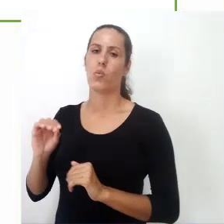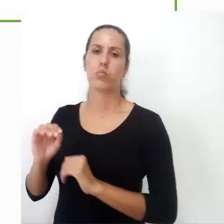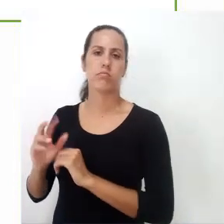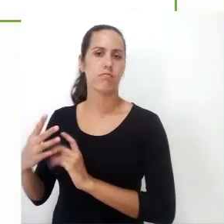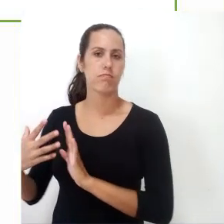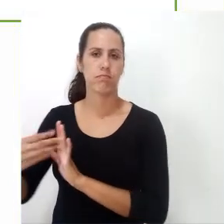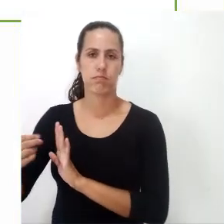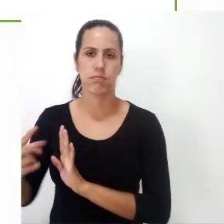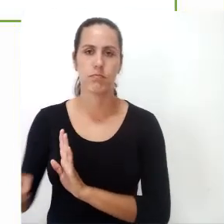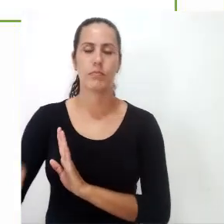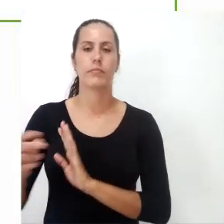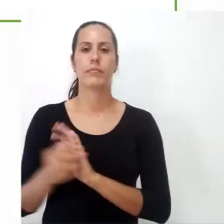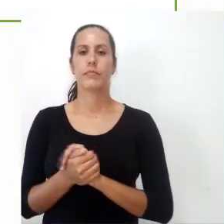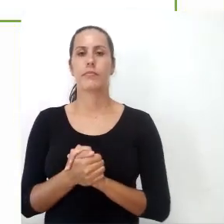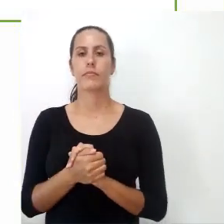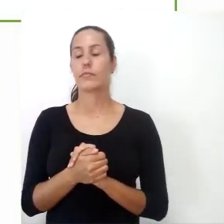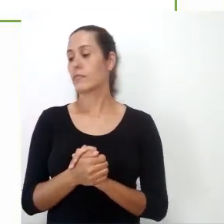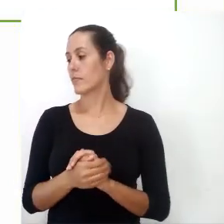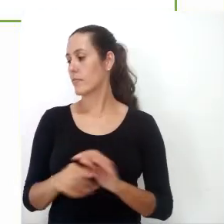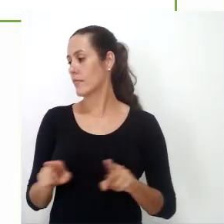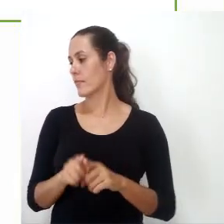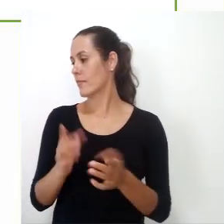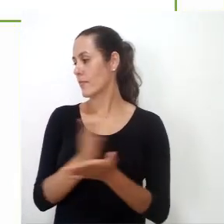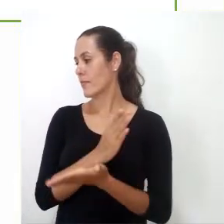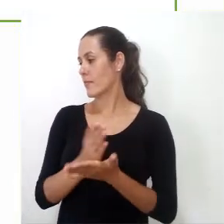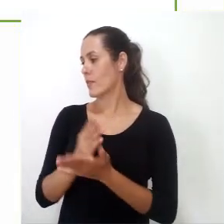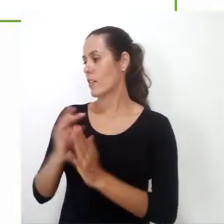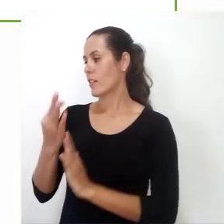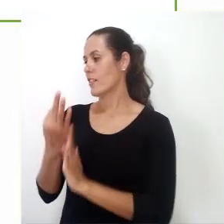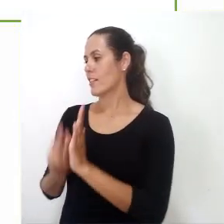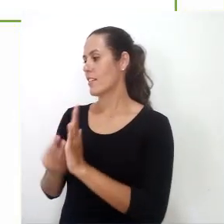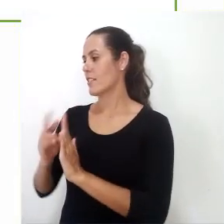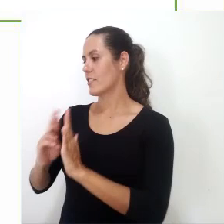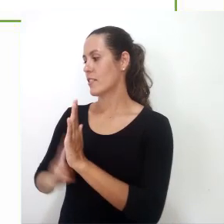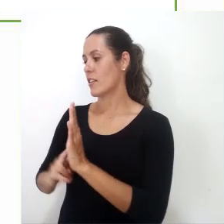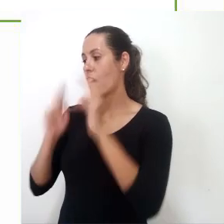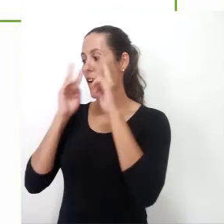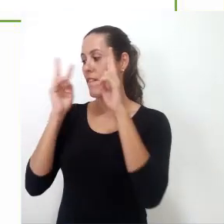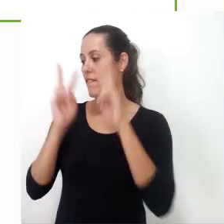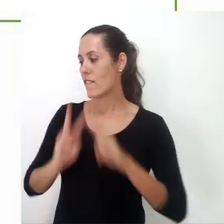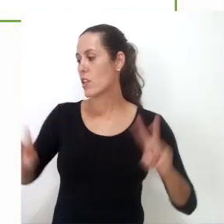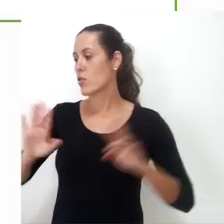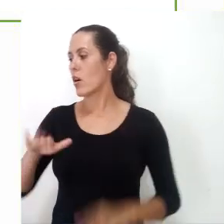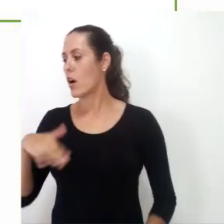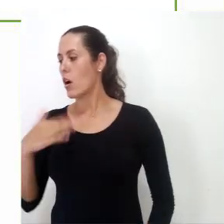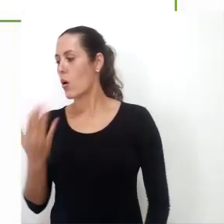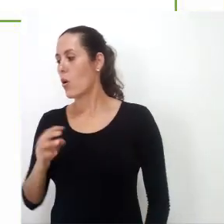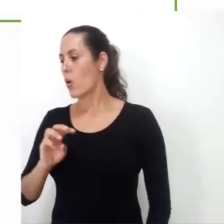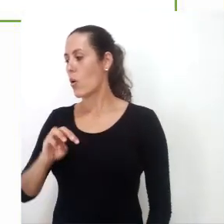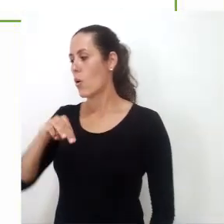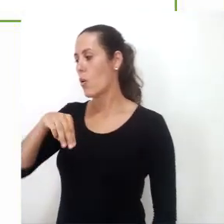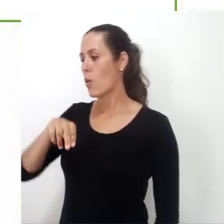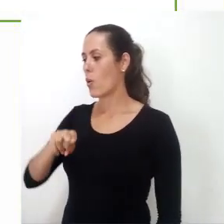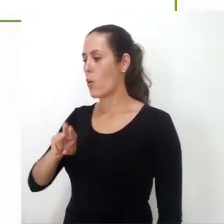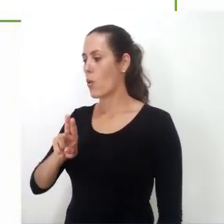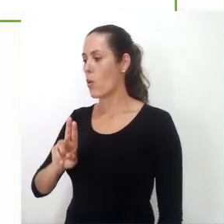certo? Textos normativos visuais ou multimodais. Visuais